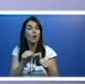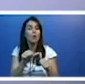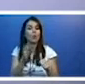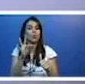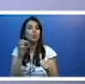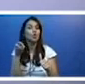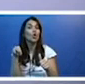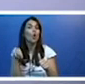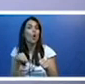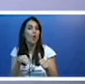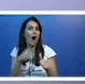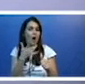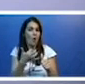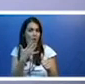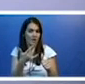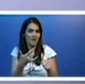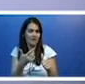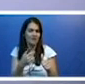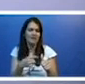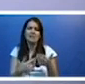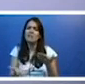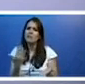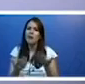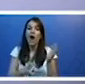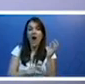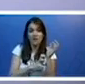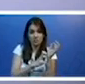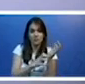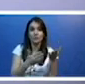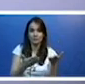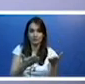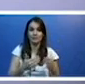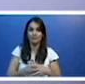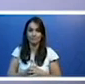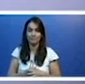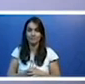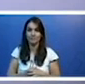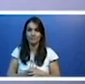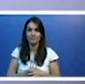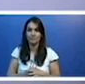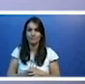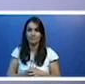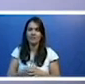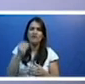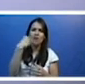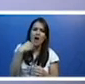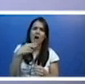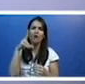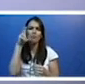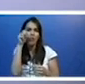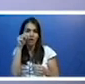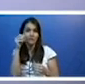de acordo com a intensidade dessa base, se ela é muito forte ou ela é muito fraca, e do ácido